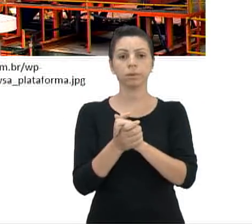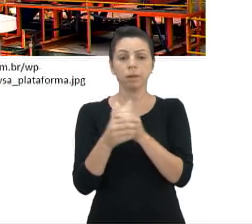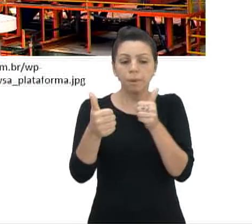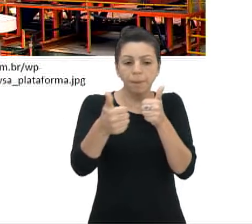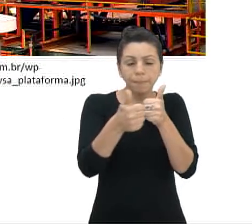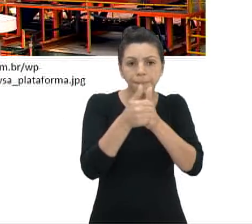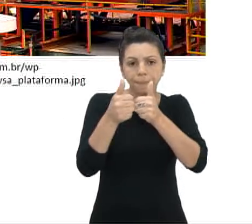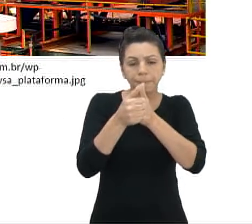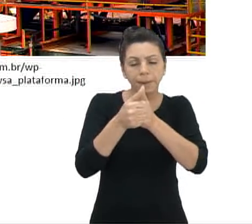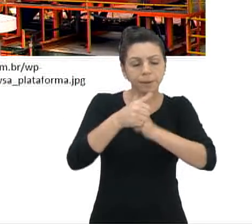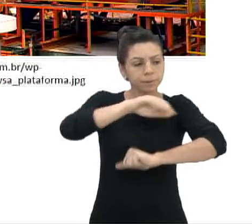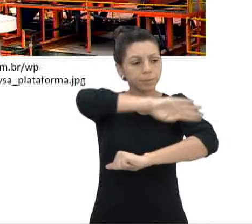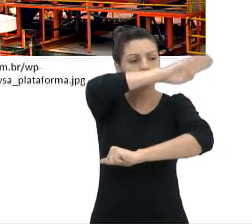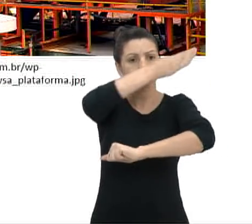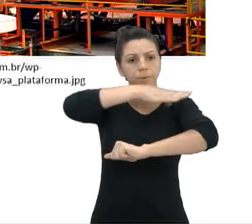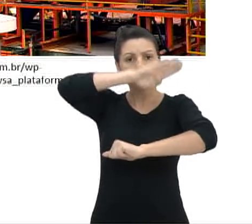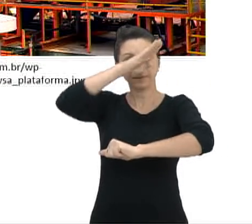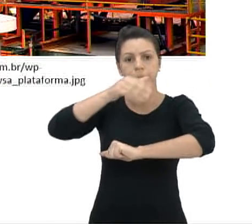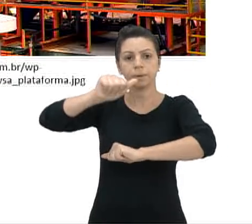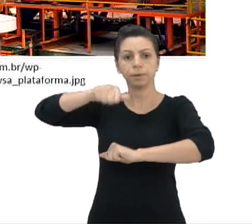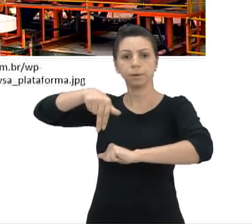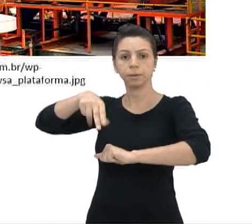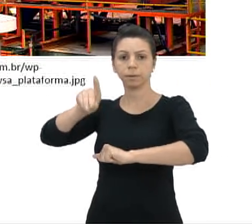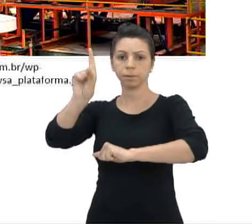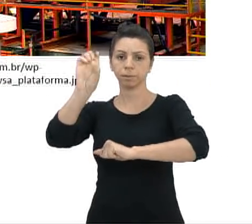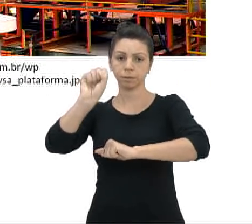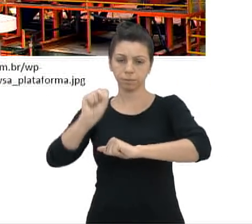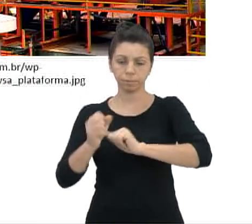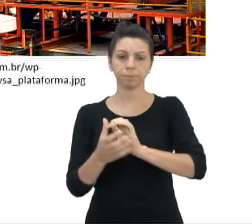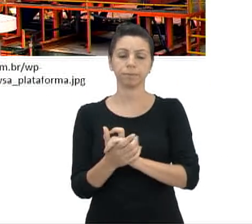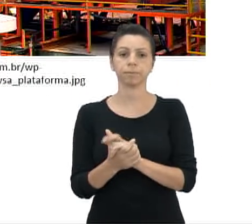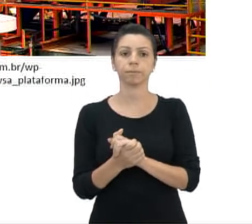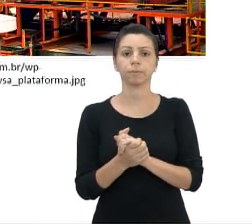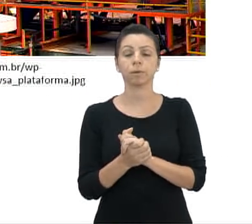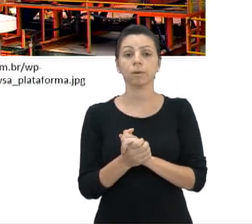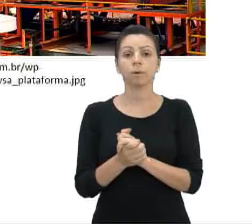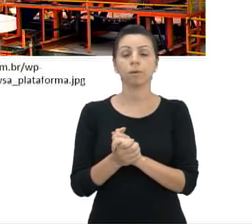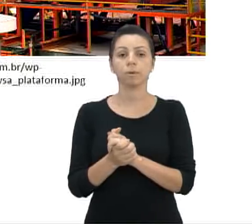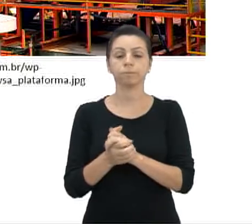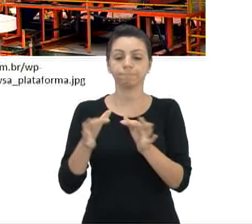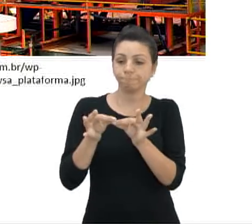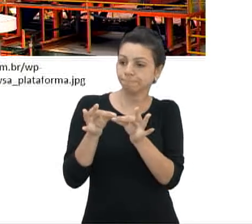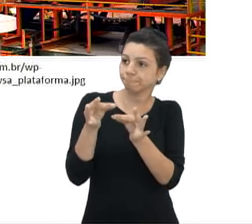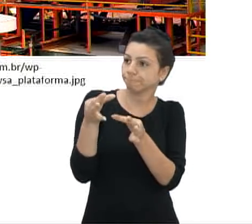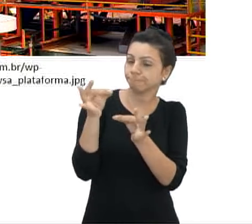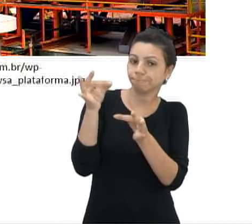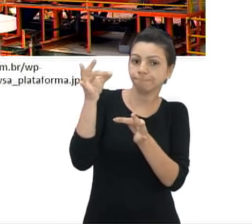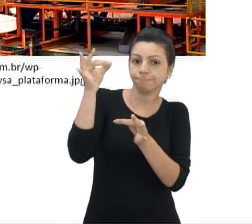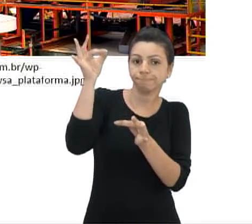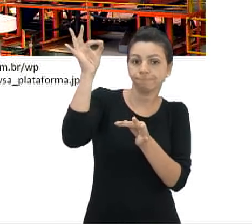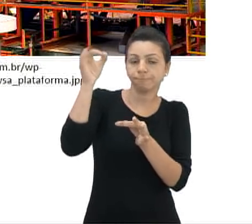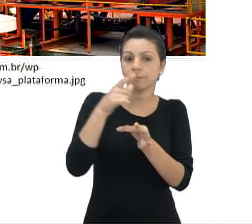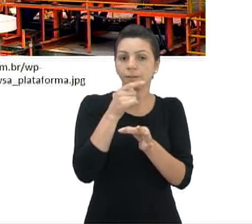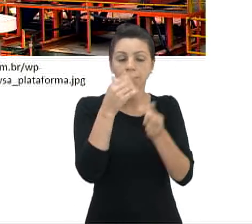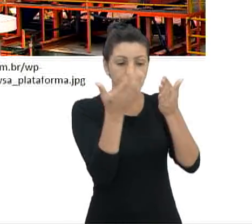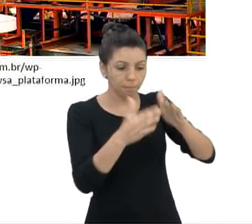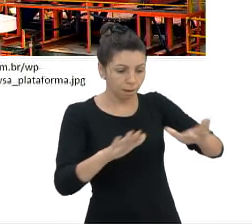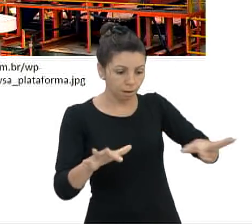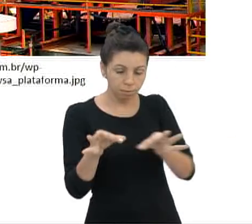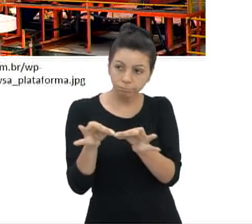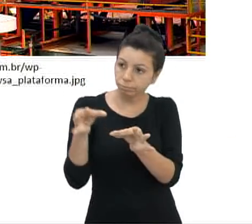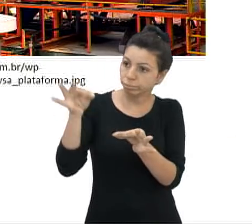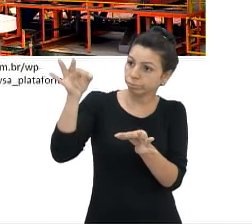próximo estivermos da Cordilheira dos Andes, ou ainda, quanto maior for a altitude em relação ao nível do mar, menores serão